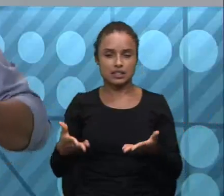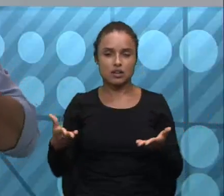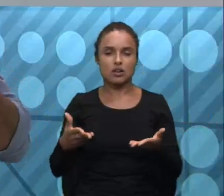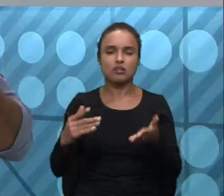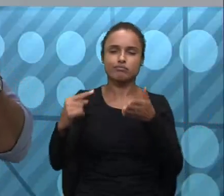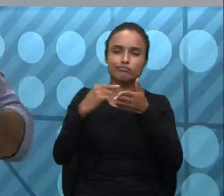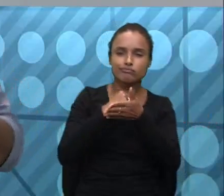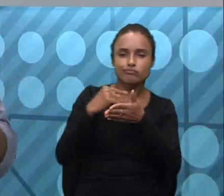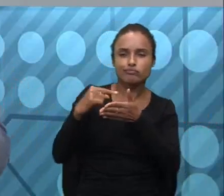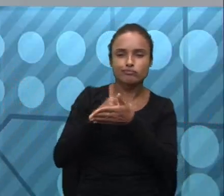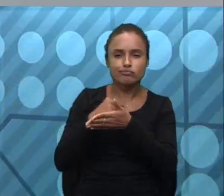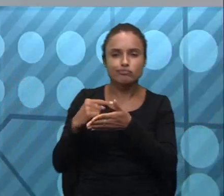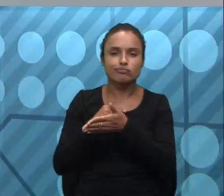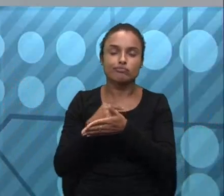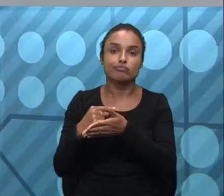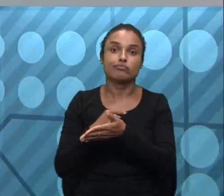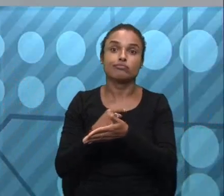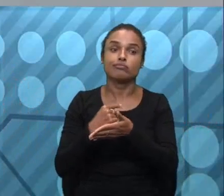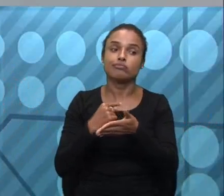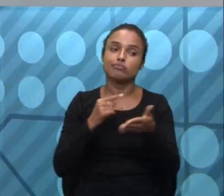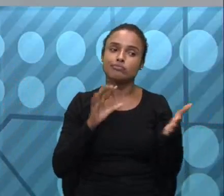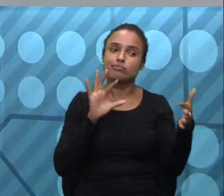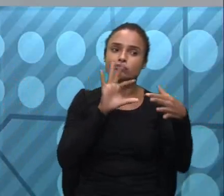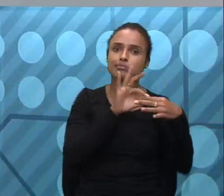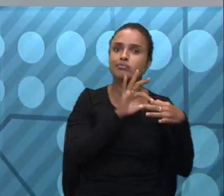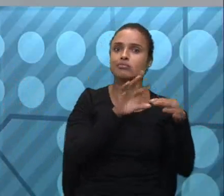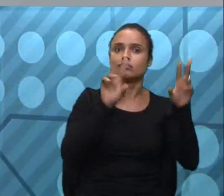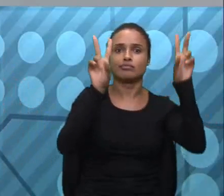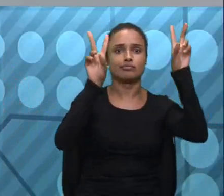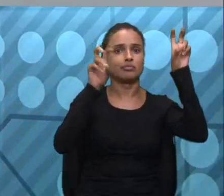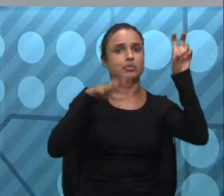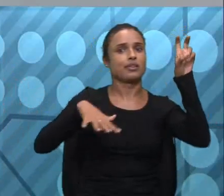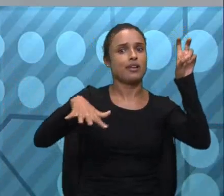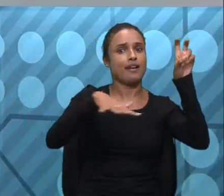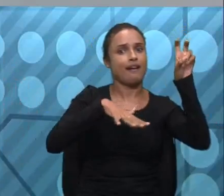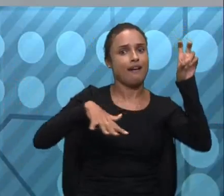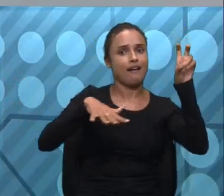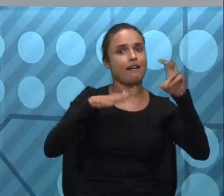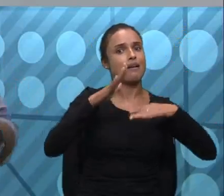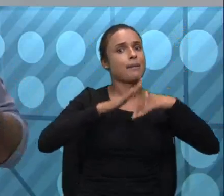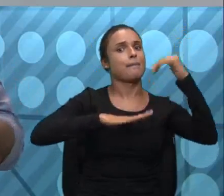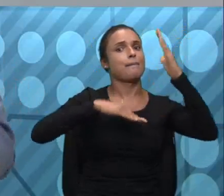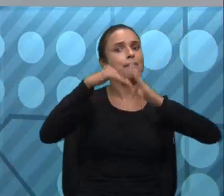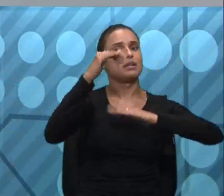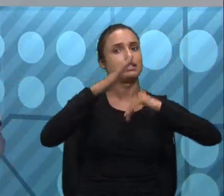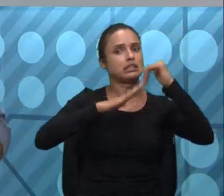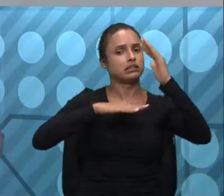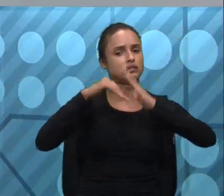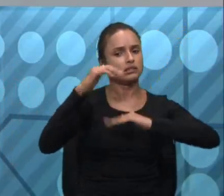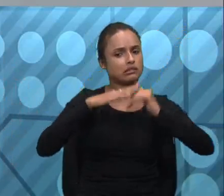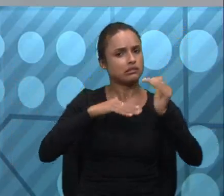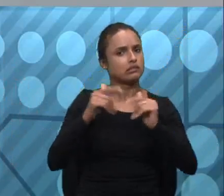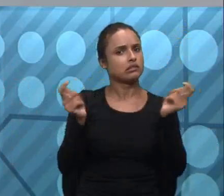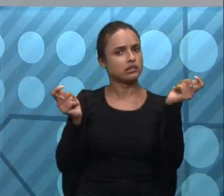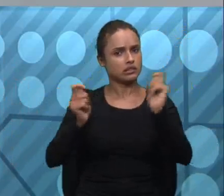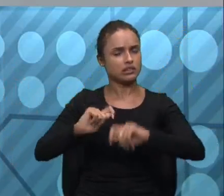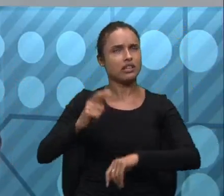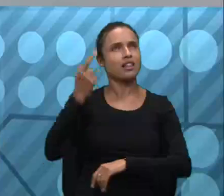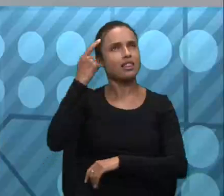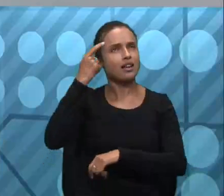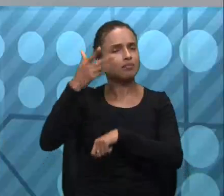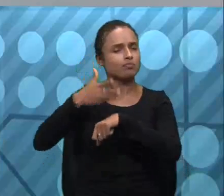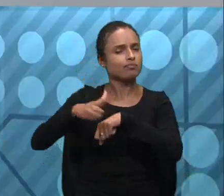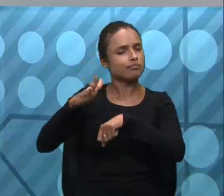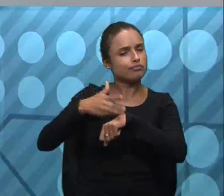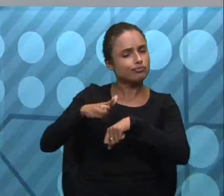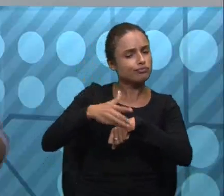perguntas para fazer perguntas relacionadas à sua atuação, com uma grande aplicação, tá bom?